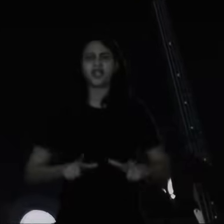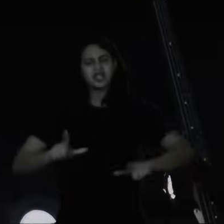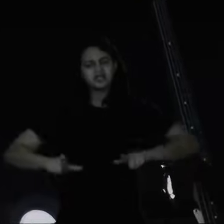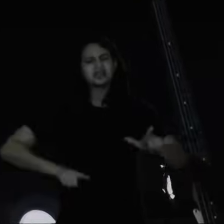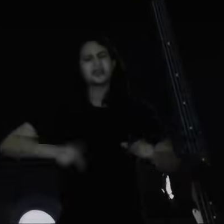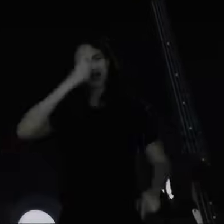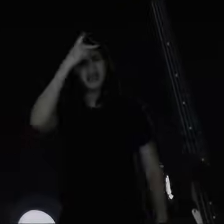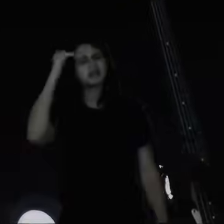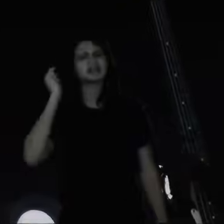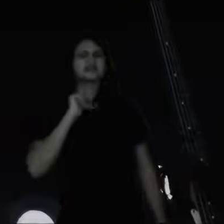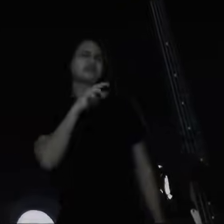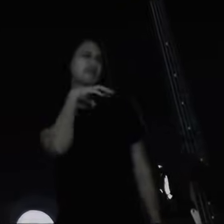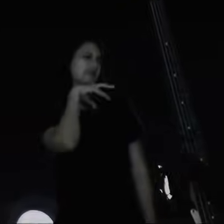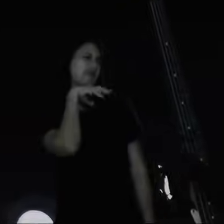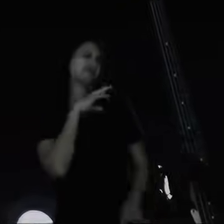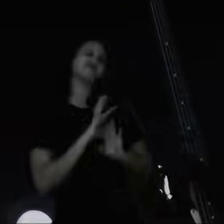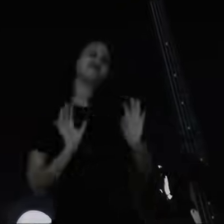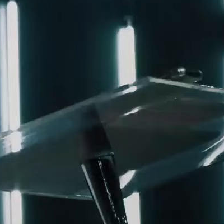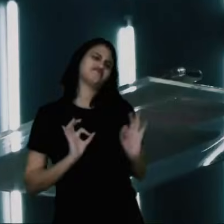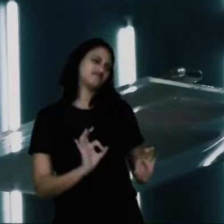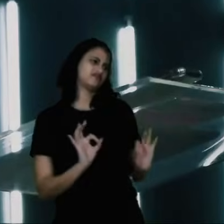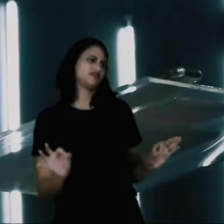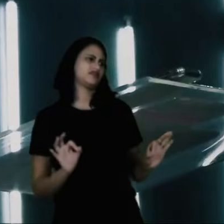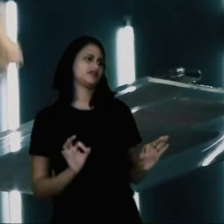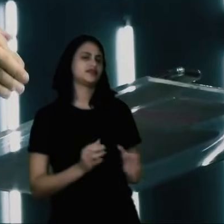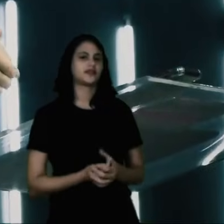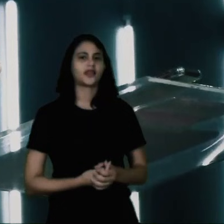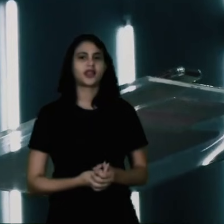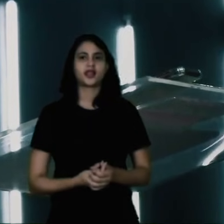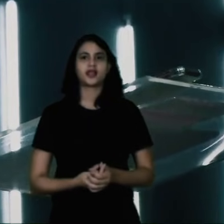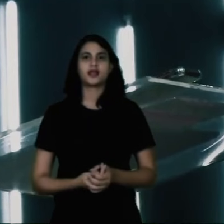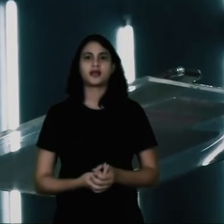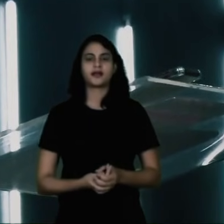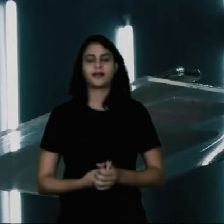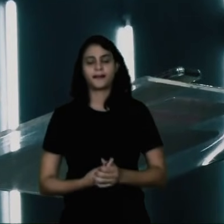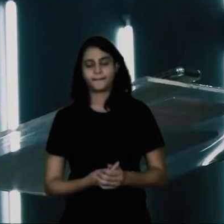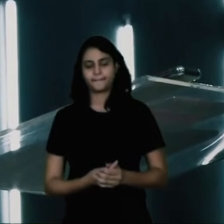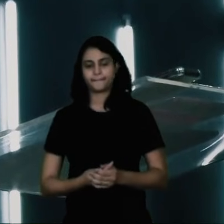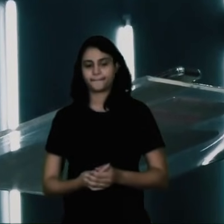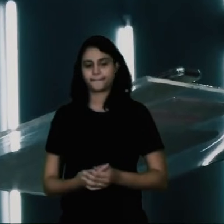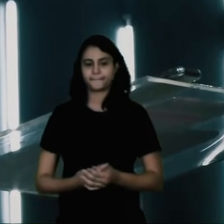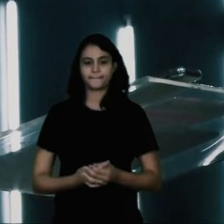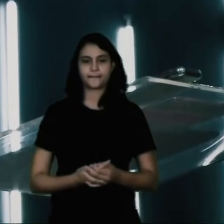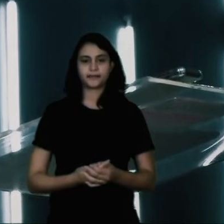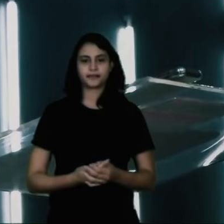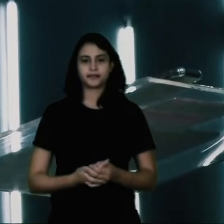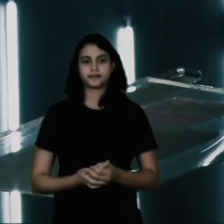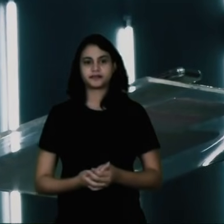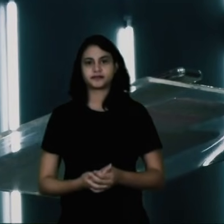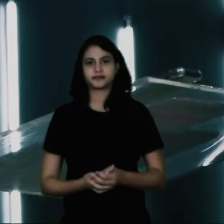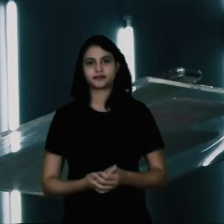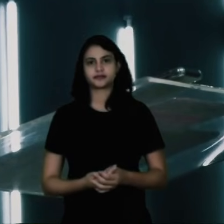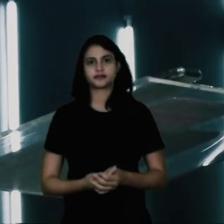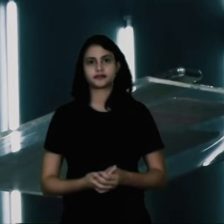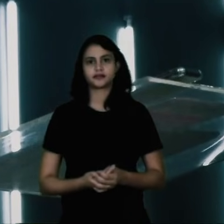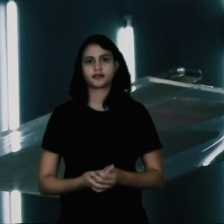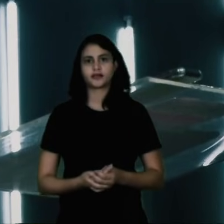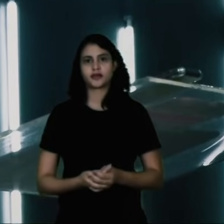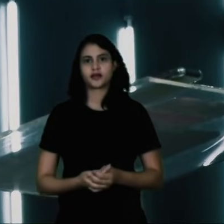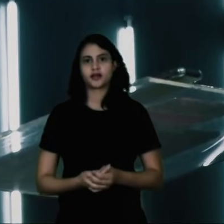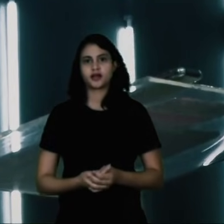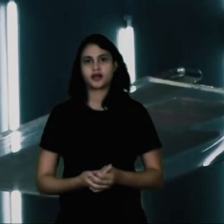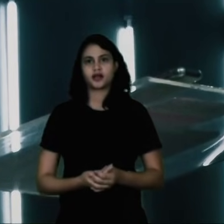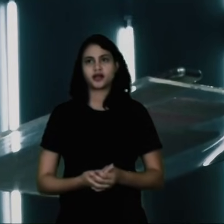gente. Mas que você faça tudo direitinho, mas tem alguém. Talvez foi no colégio, na